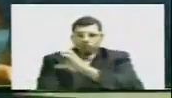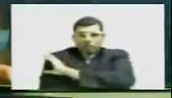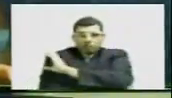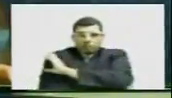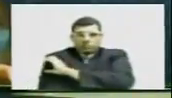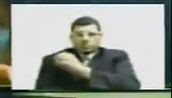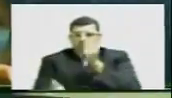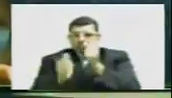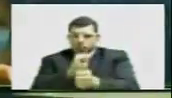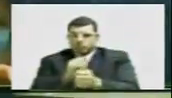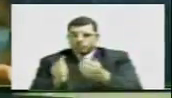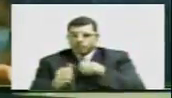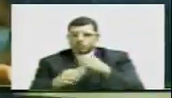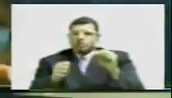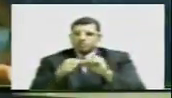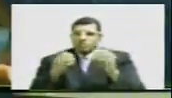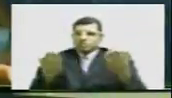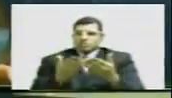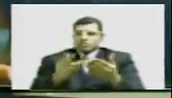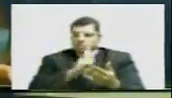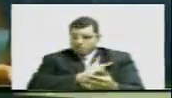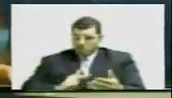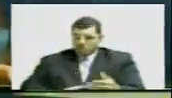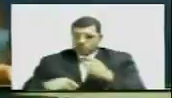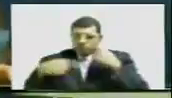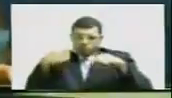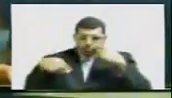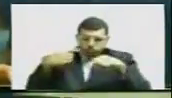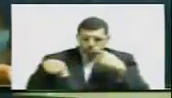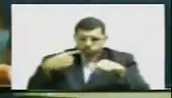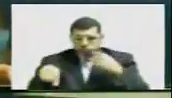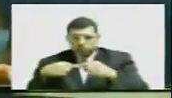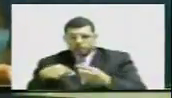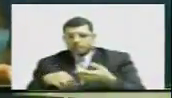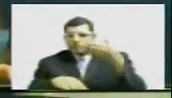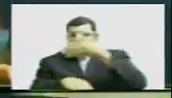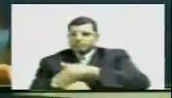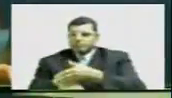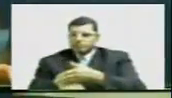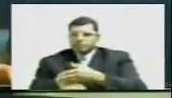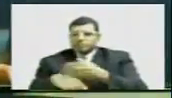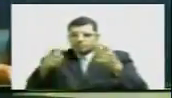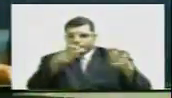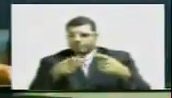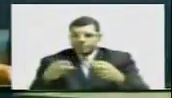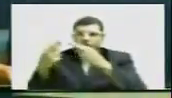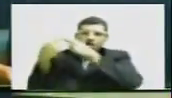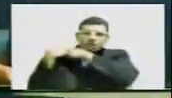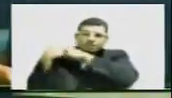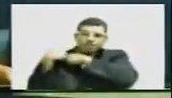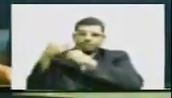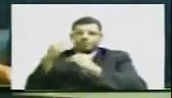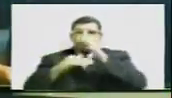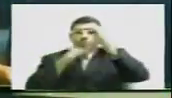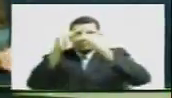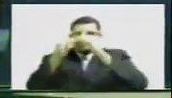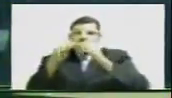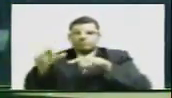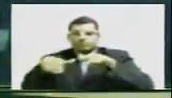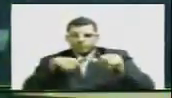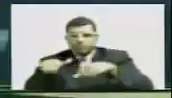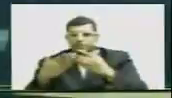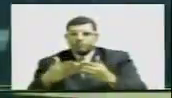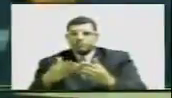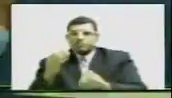Comissão de Transporte que eu presido para discutir a presença dos órgãos responsáveis pelo desembaraço dos